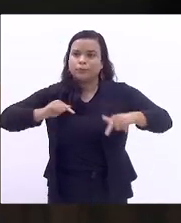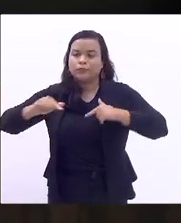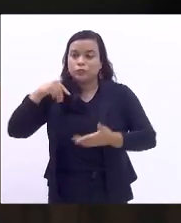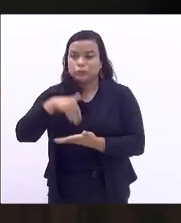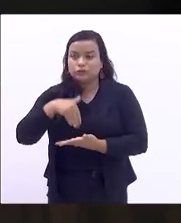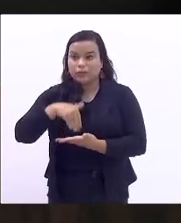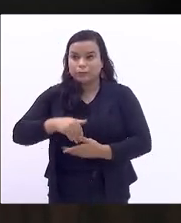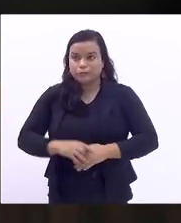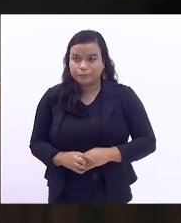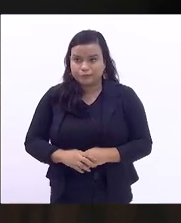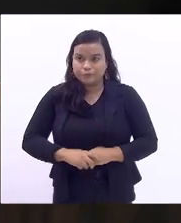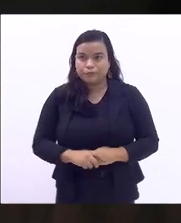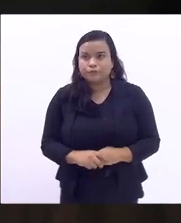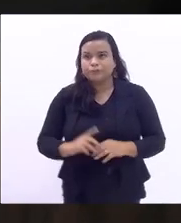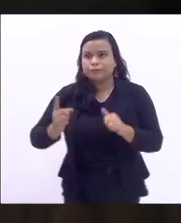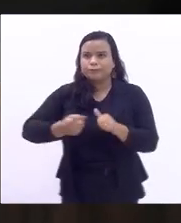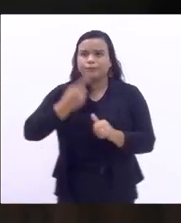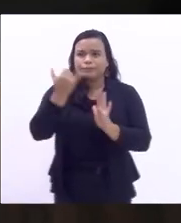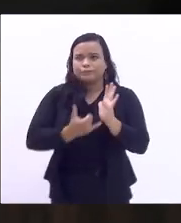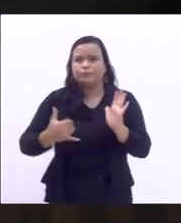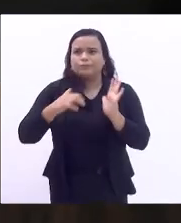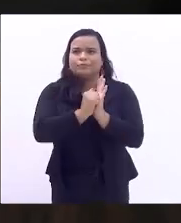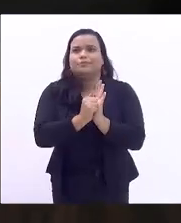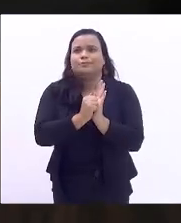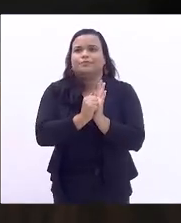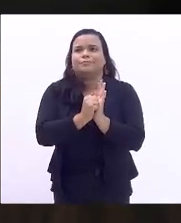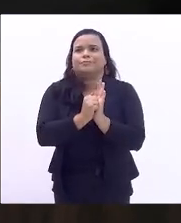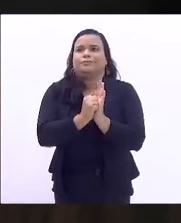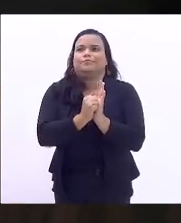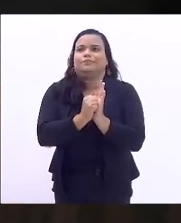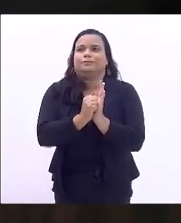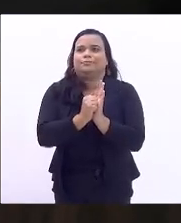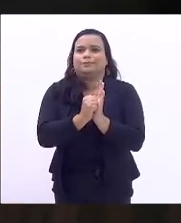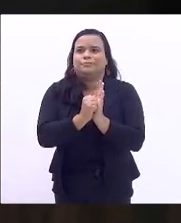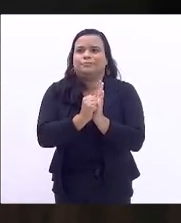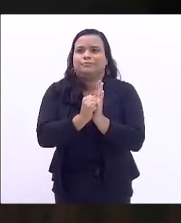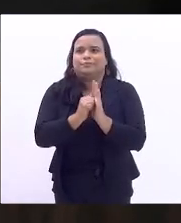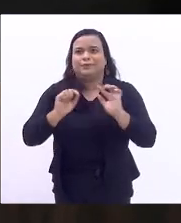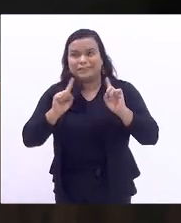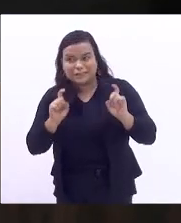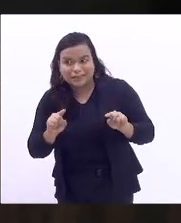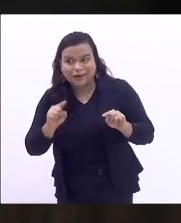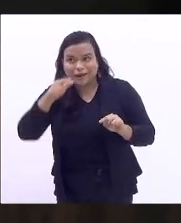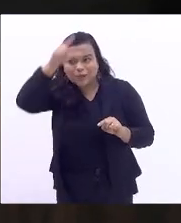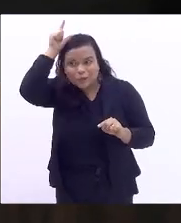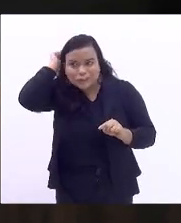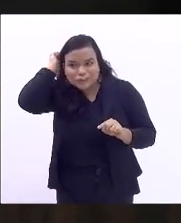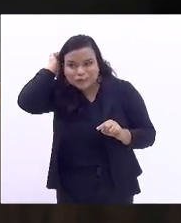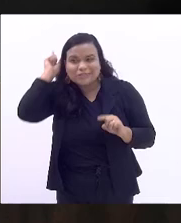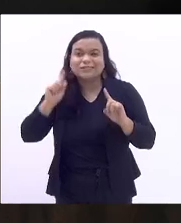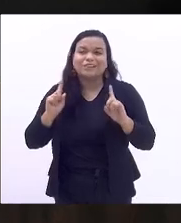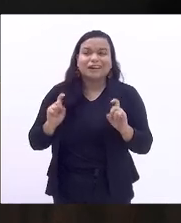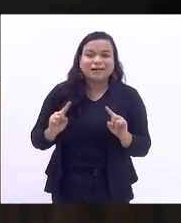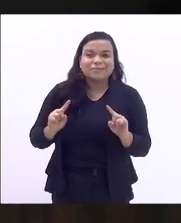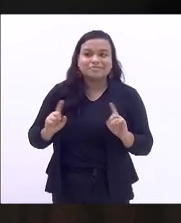expediente final primeiro lá do escrito ou será que o Deputado Luiz